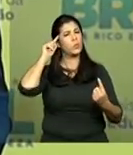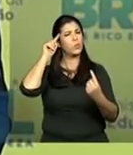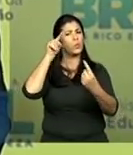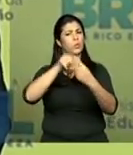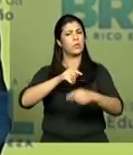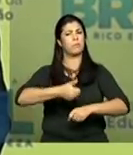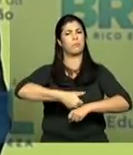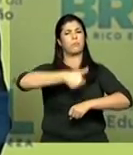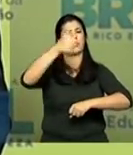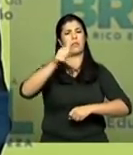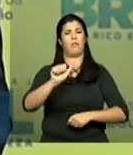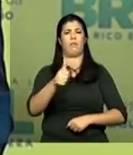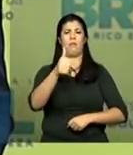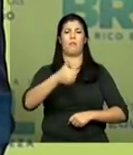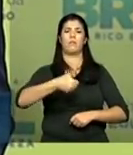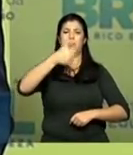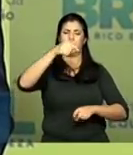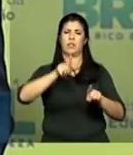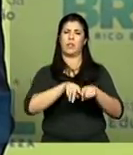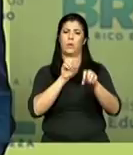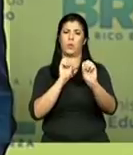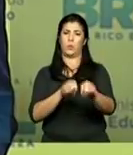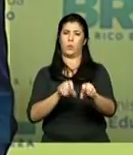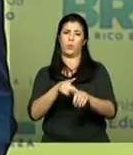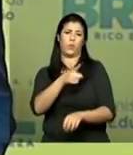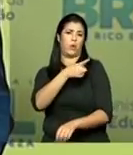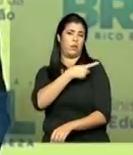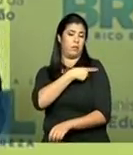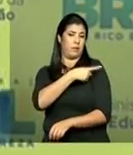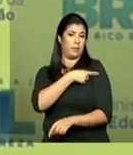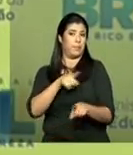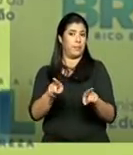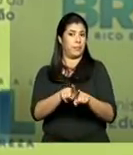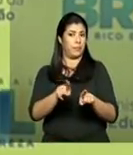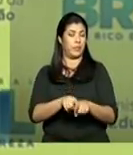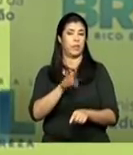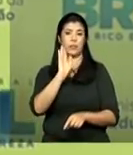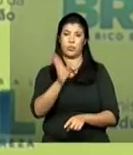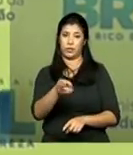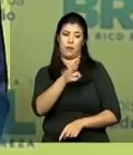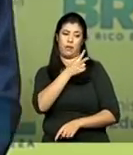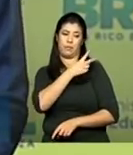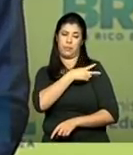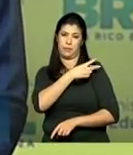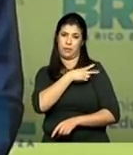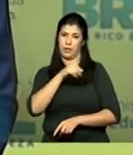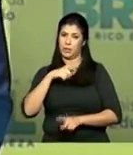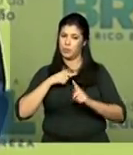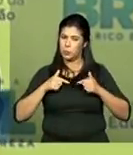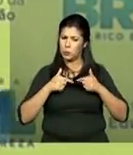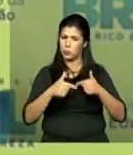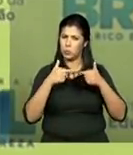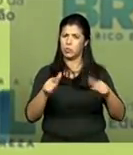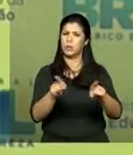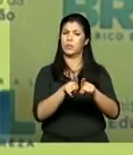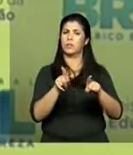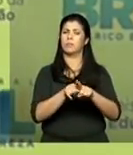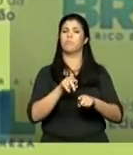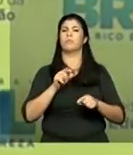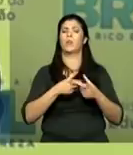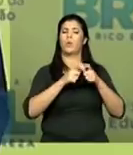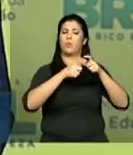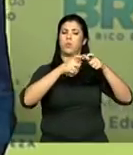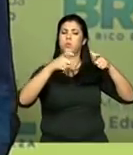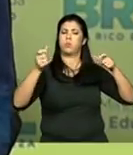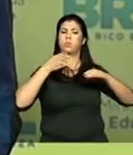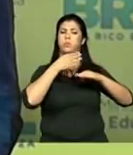do ensino fundamental. No ensino médio, temos um desafio especial, que é, além de ampliar